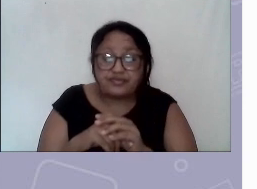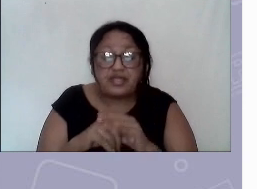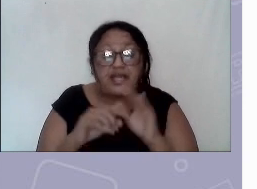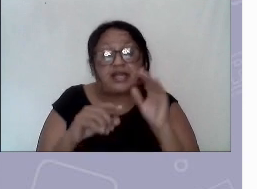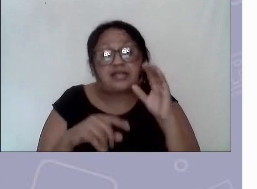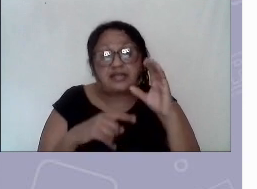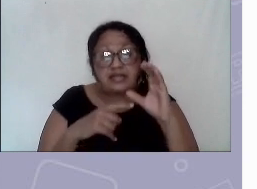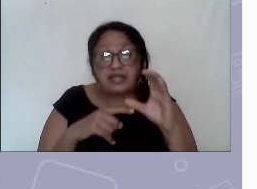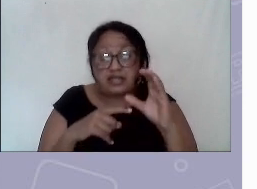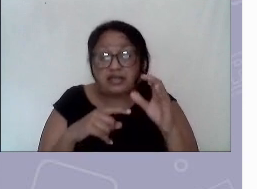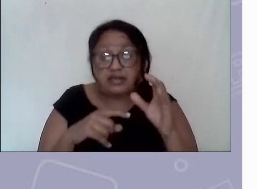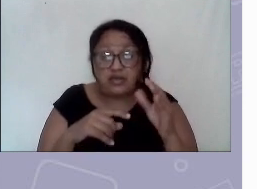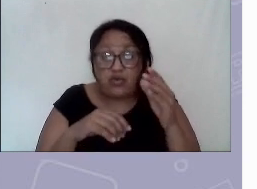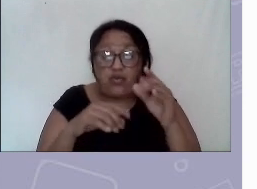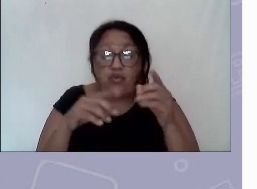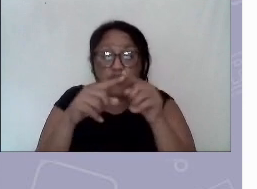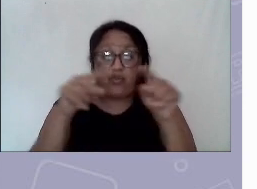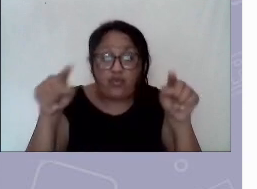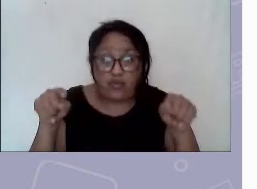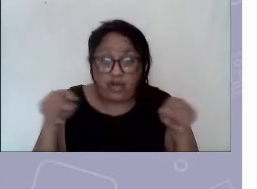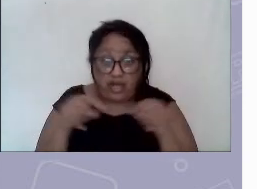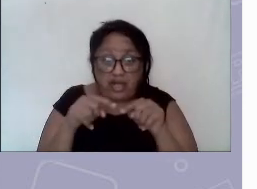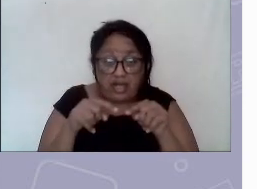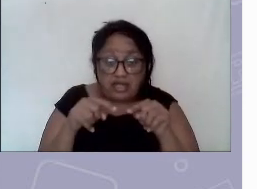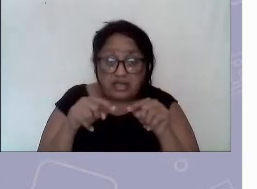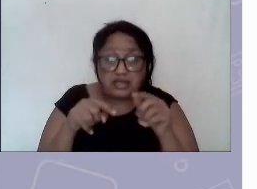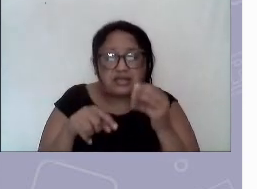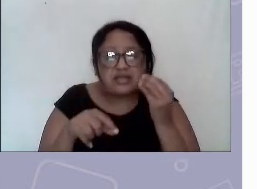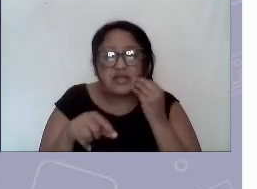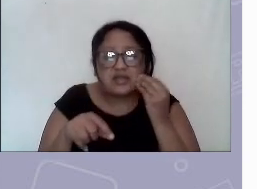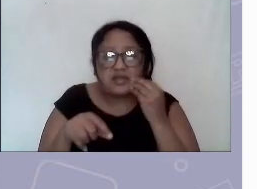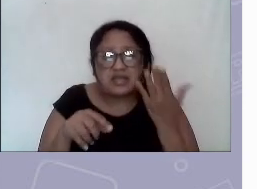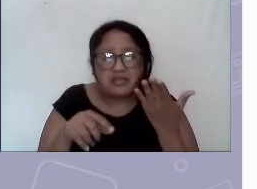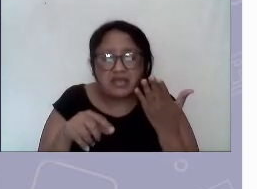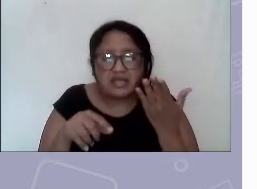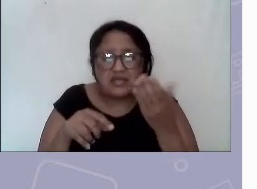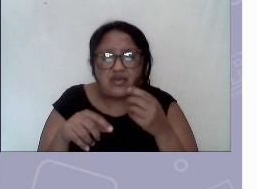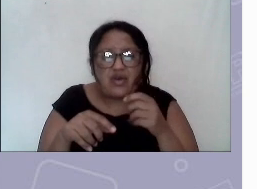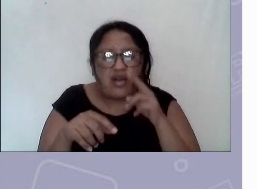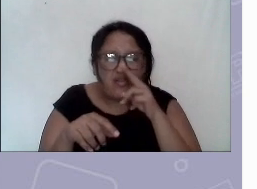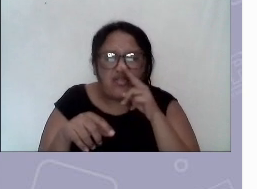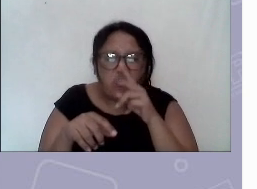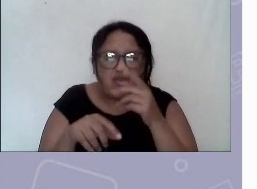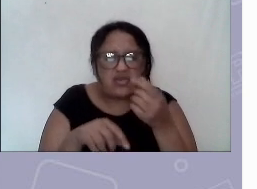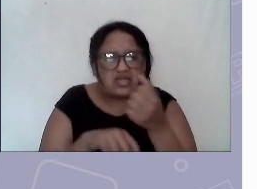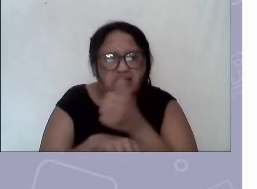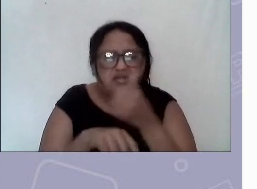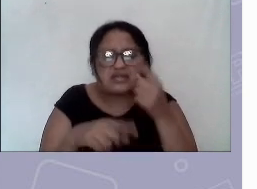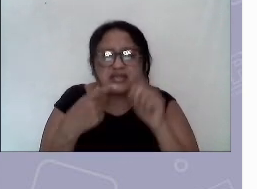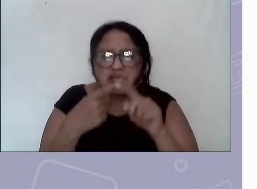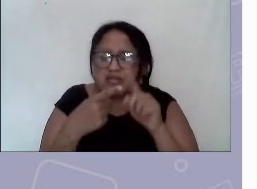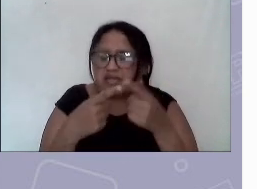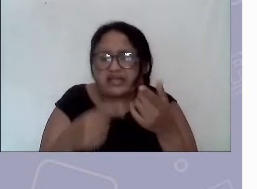uma caixa experimenta uma força de atrito de 12 newtons no trajeto 1 também está falsa eu acabei de calcular aqui com